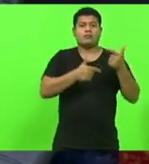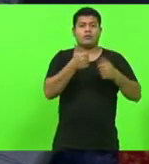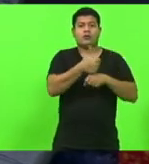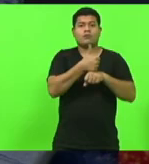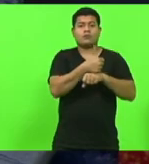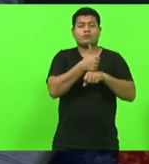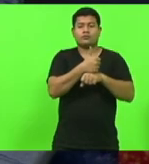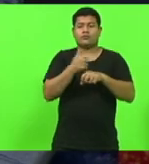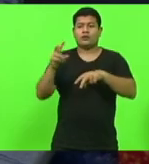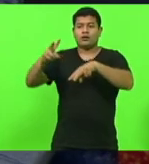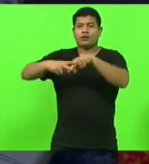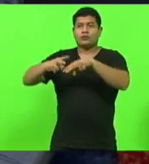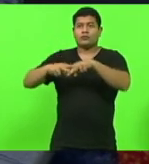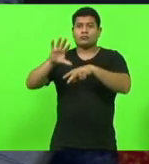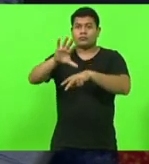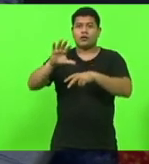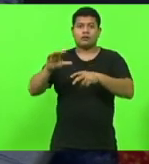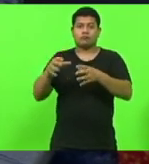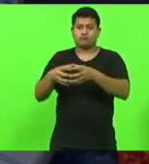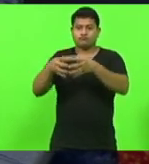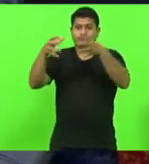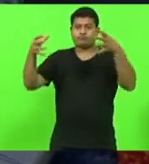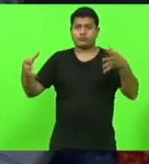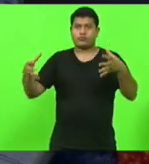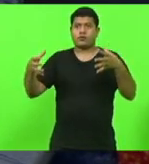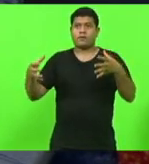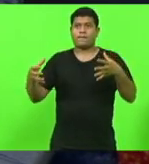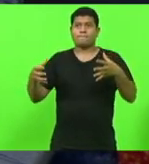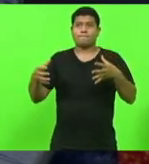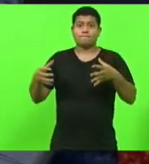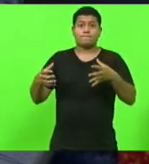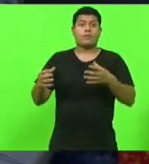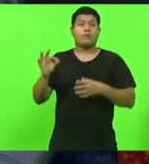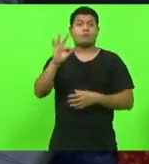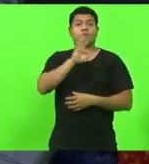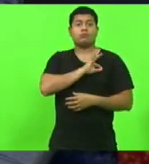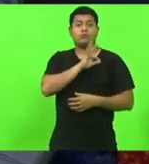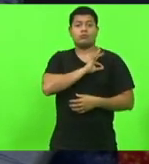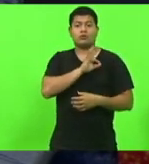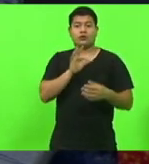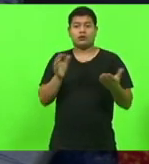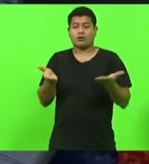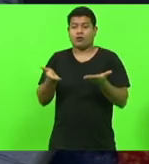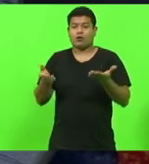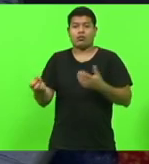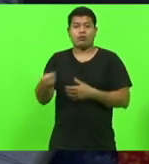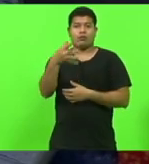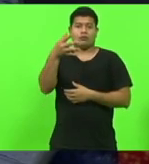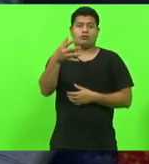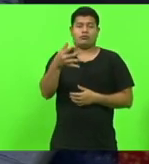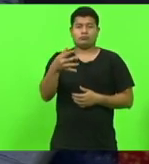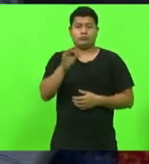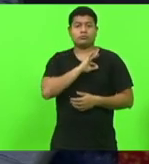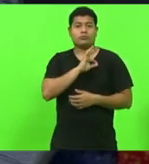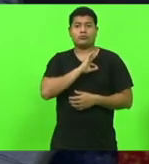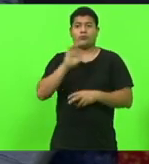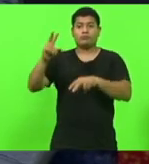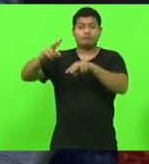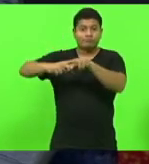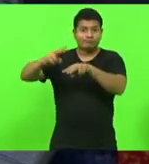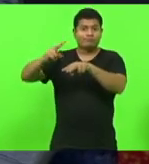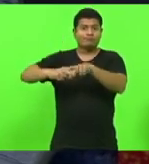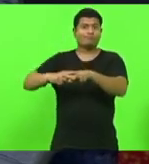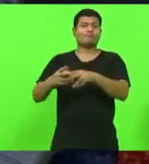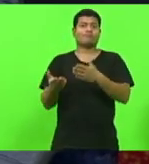de uma ação macro da Polícia Penal. É esse o extrato,